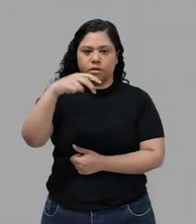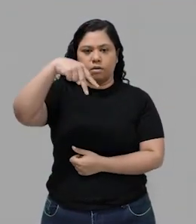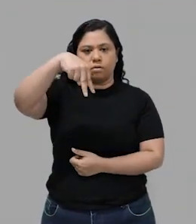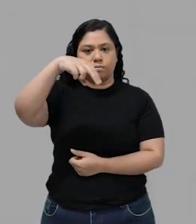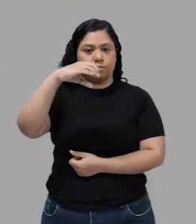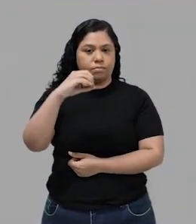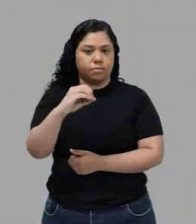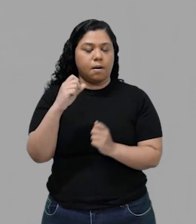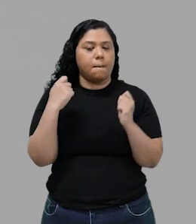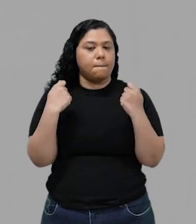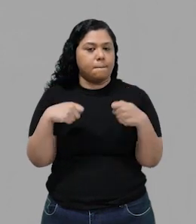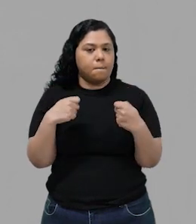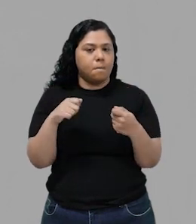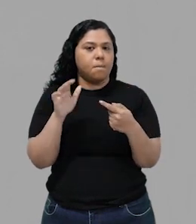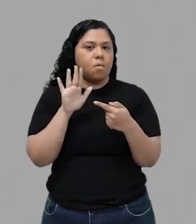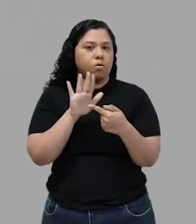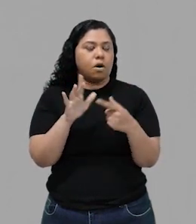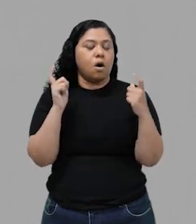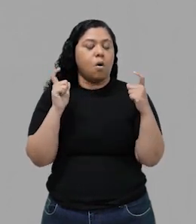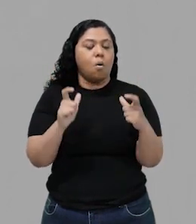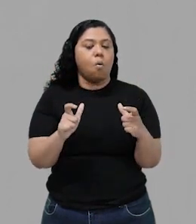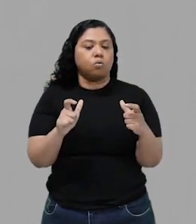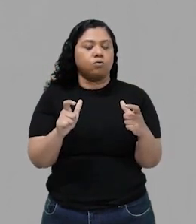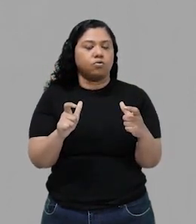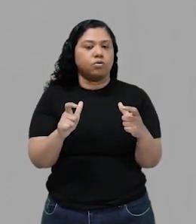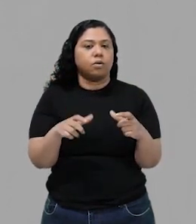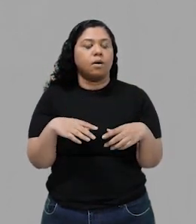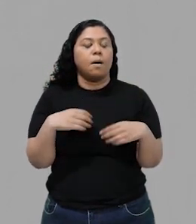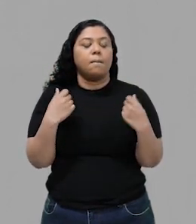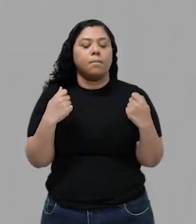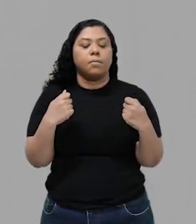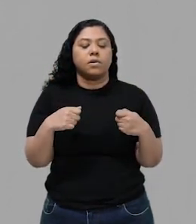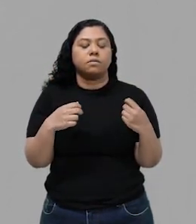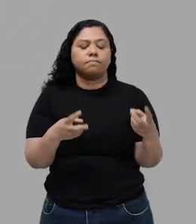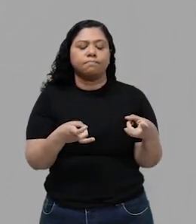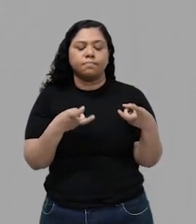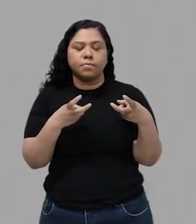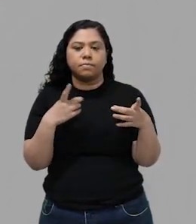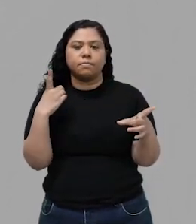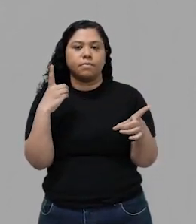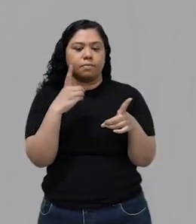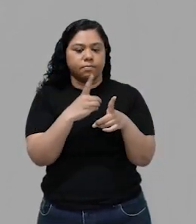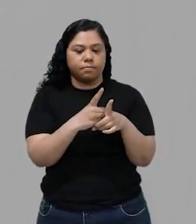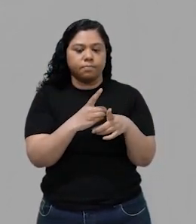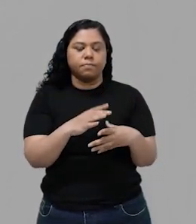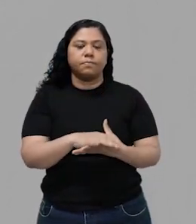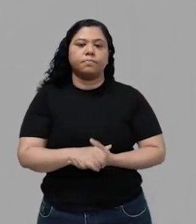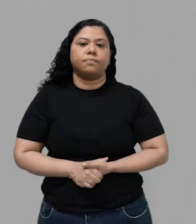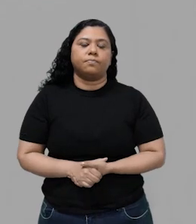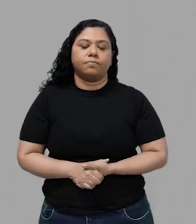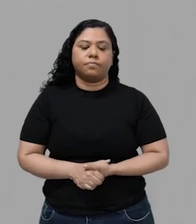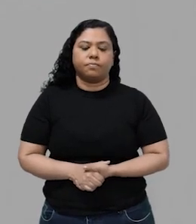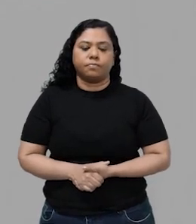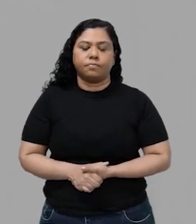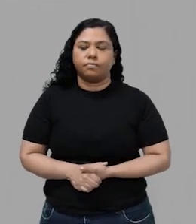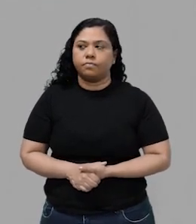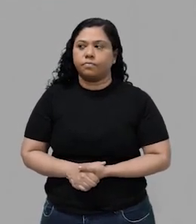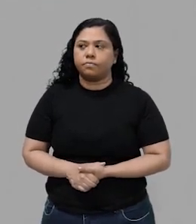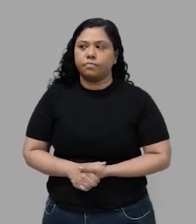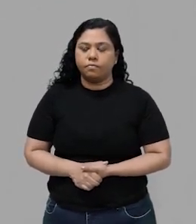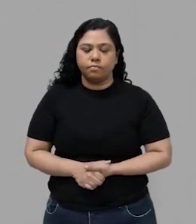eu preciso indicar onde ela está, eu preciso localizar essa carbonila. Tudo bem? Então, olha aqui,